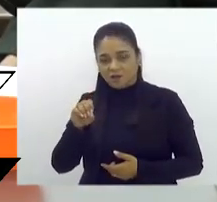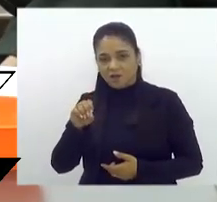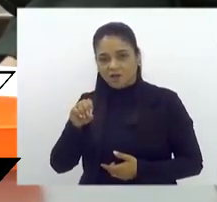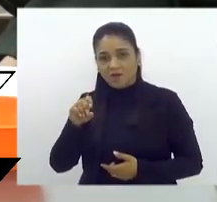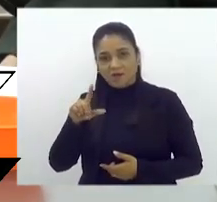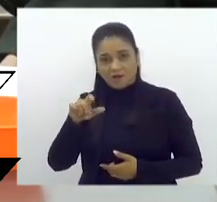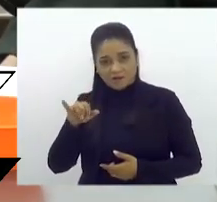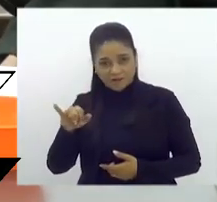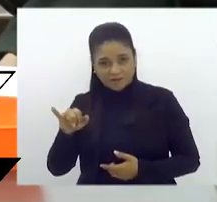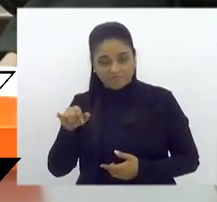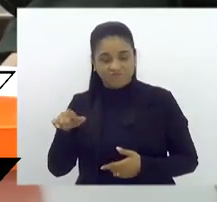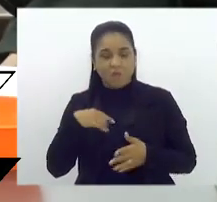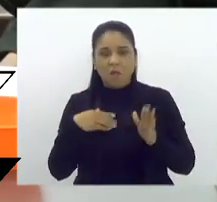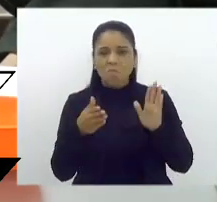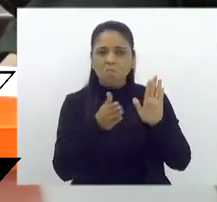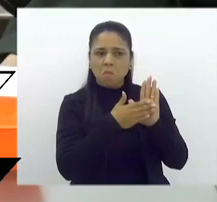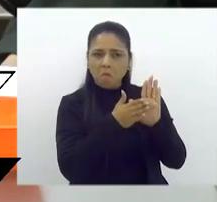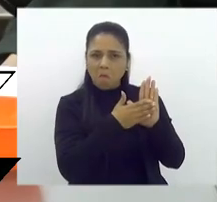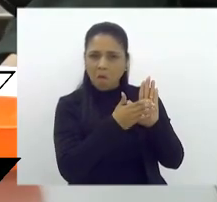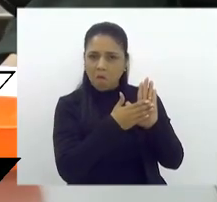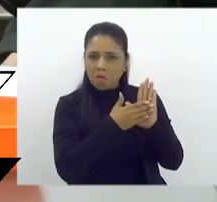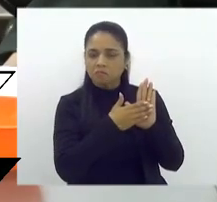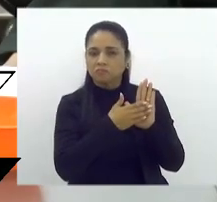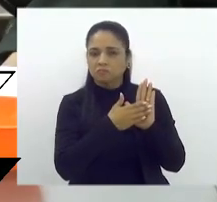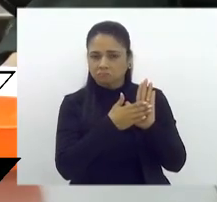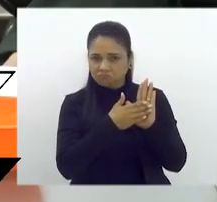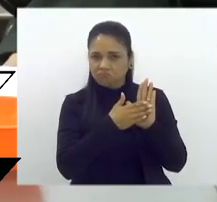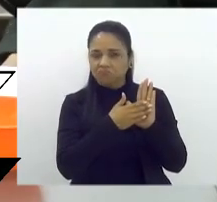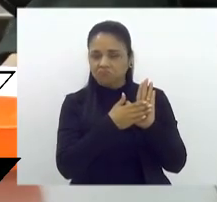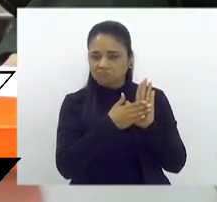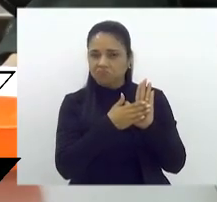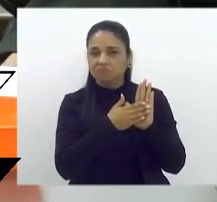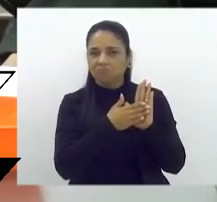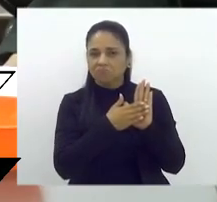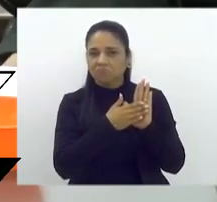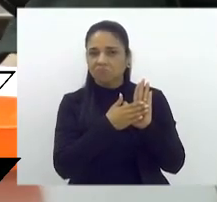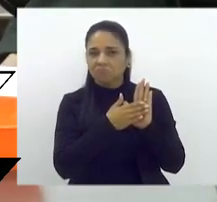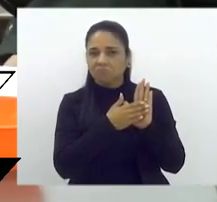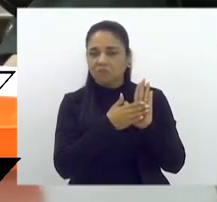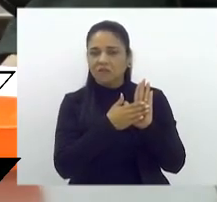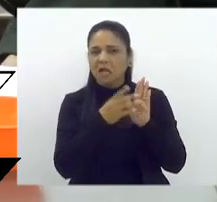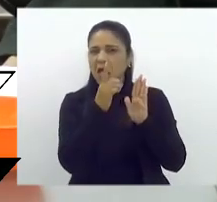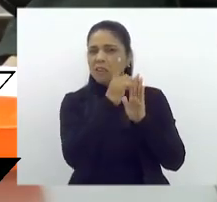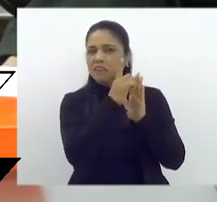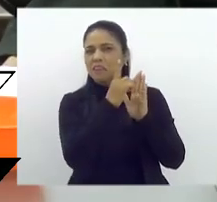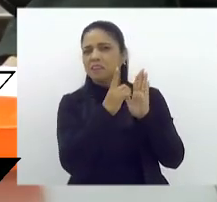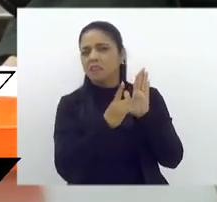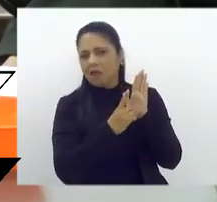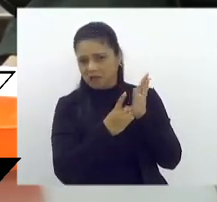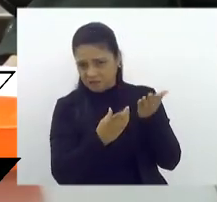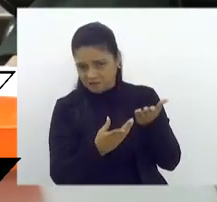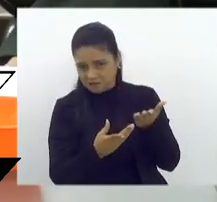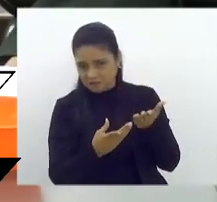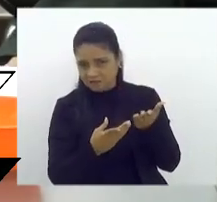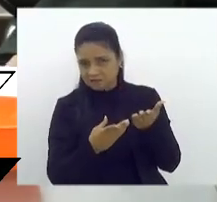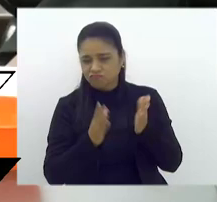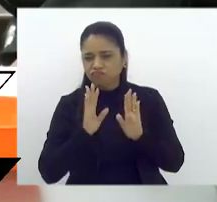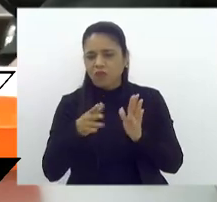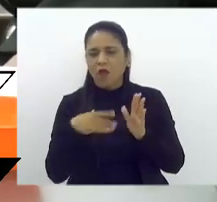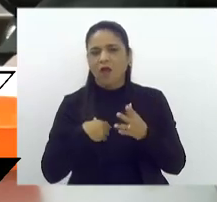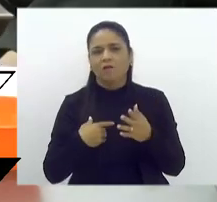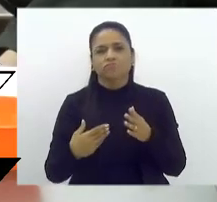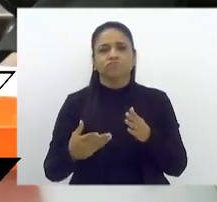ele faz uma proposta que há décadas já é